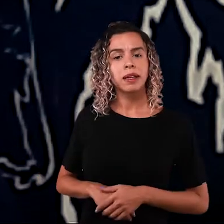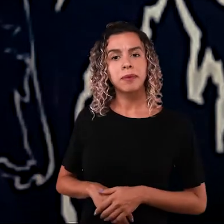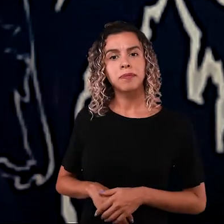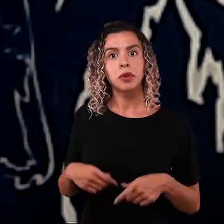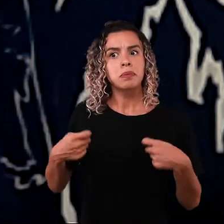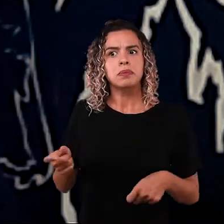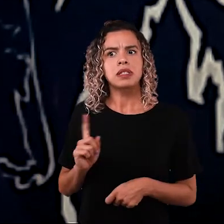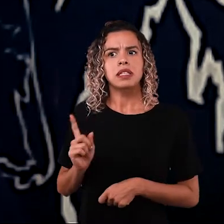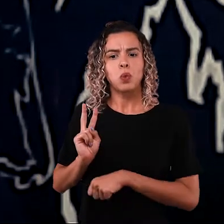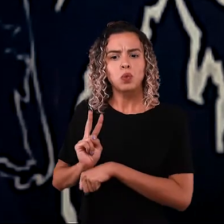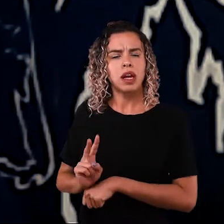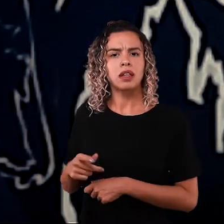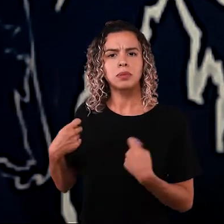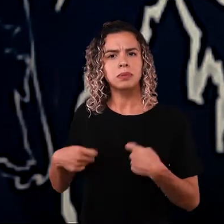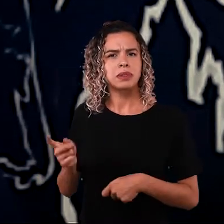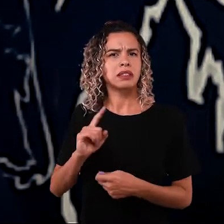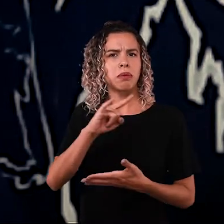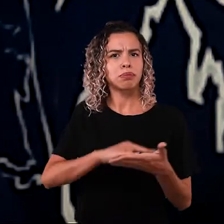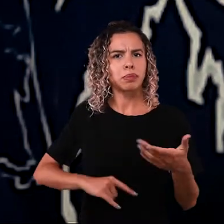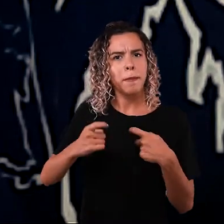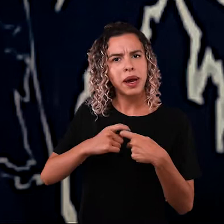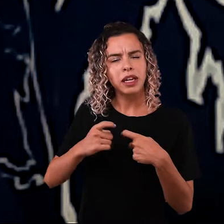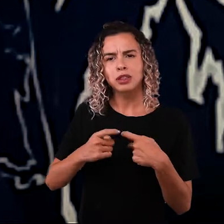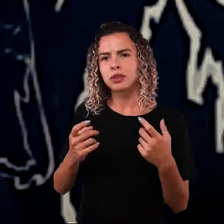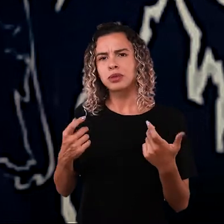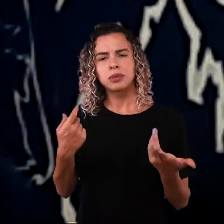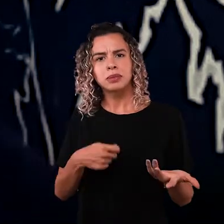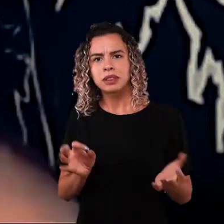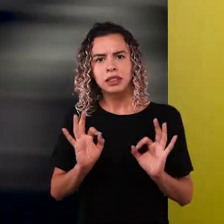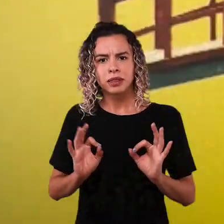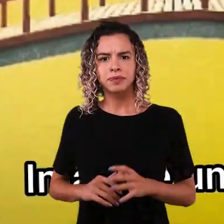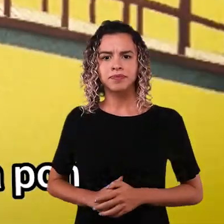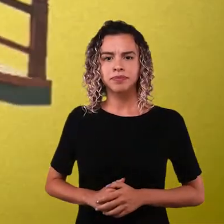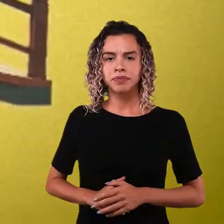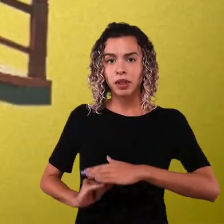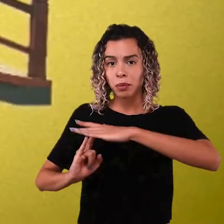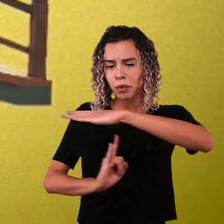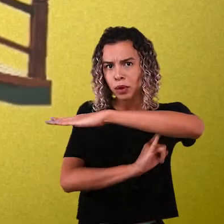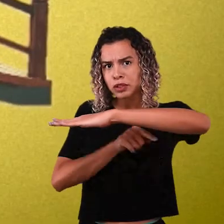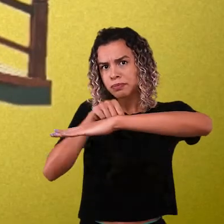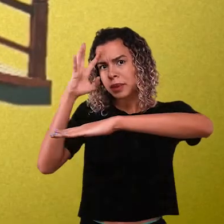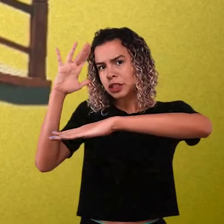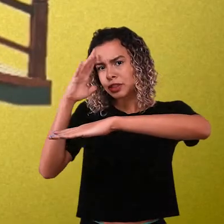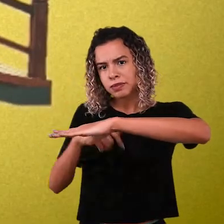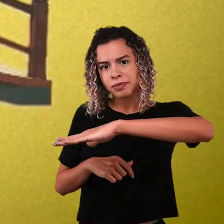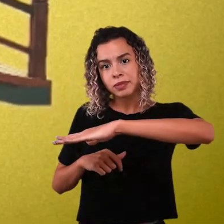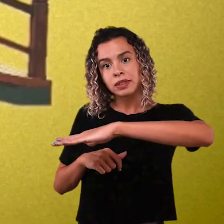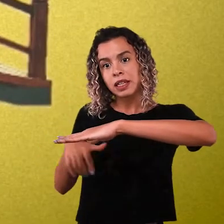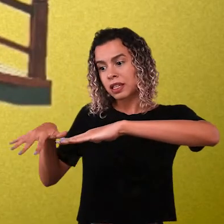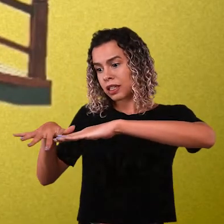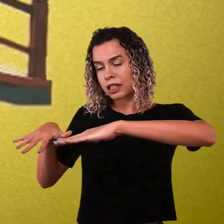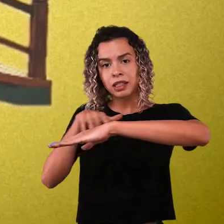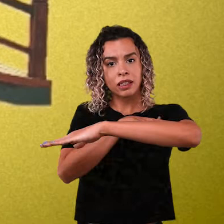que necessitasse de um laudo médico, assim, coisa que o vale. Animação, Ponte da Inclusão, de Lucas. Imagine que em cada